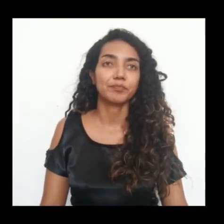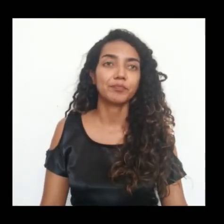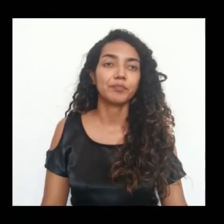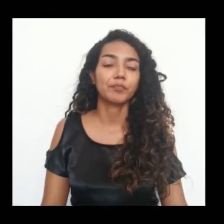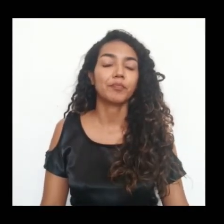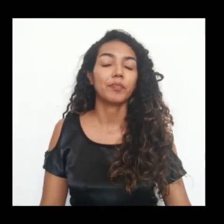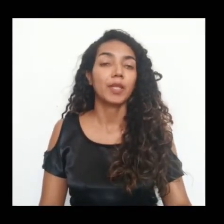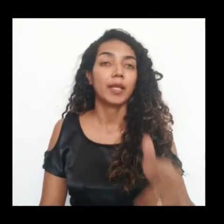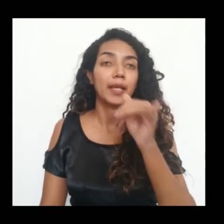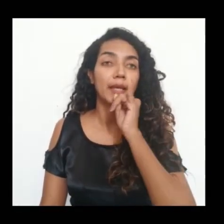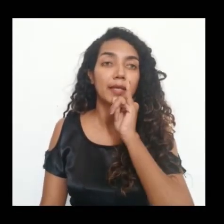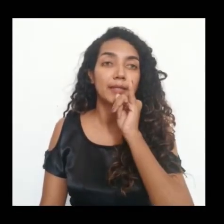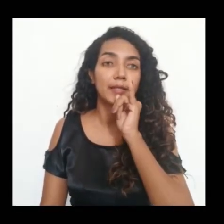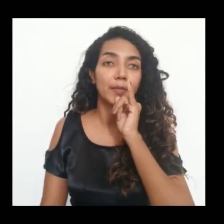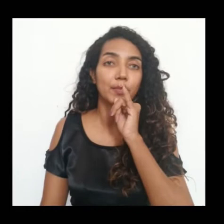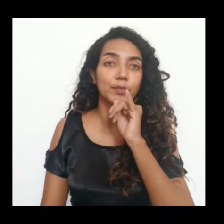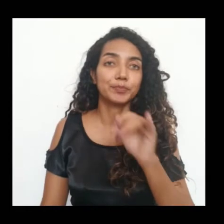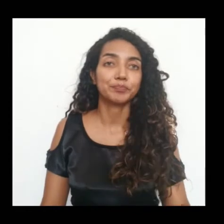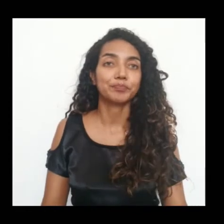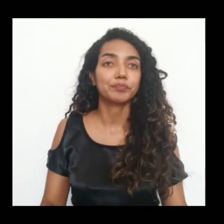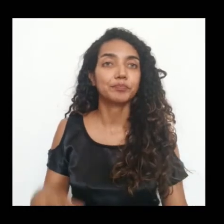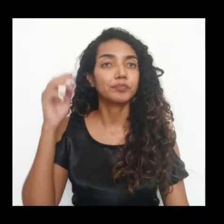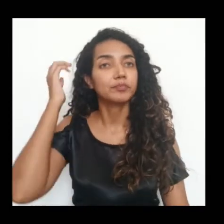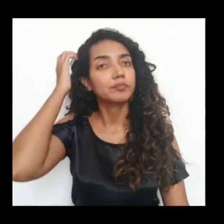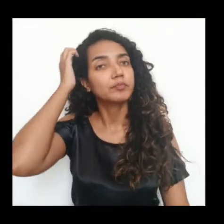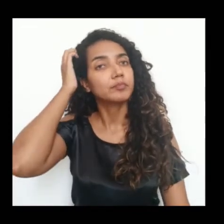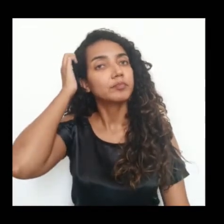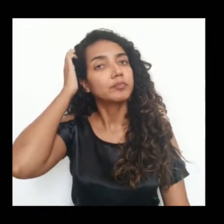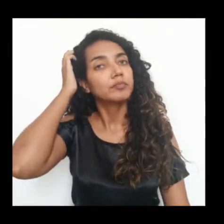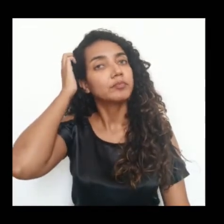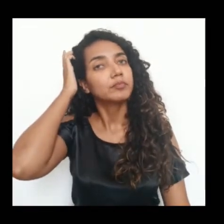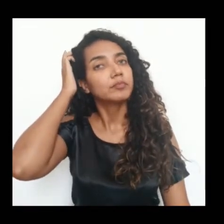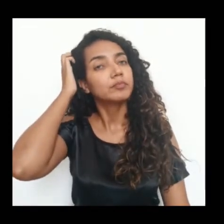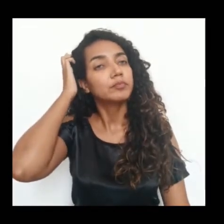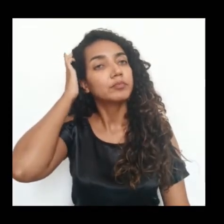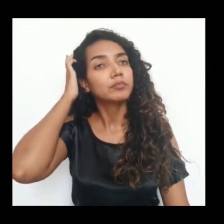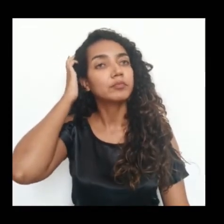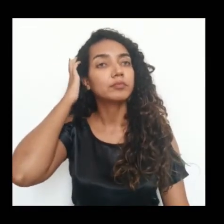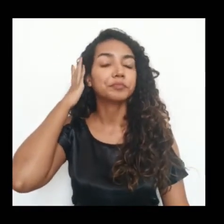exemplo seria esse caso aqui, onde eu tenho